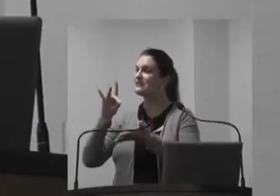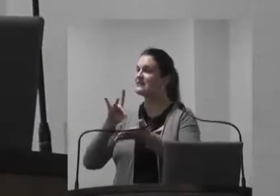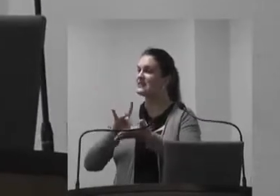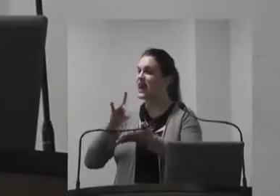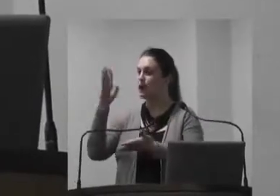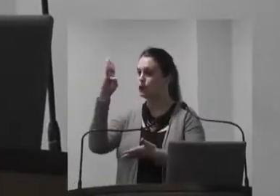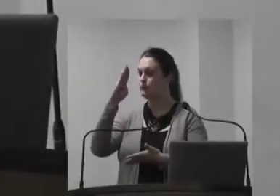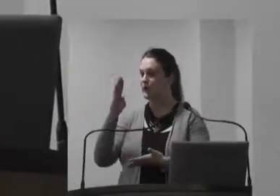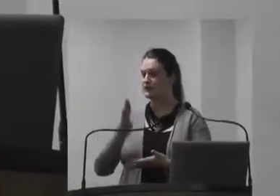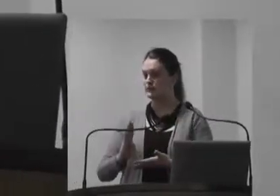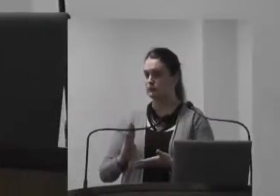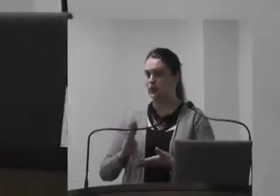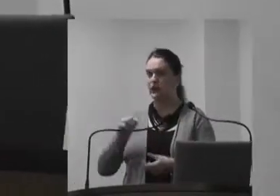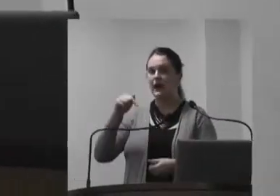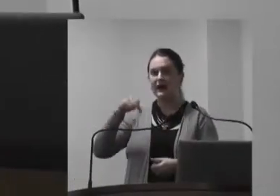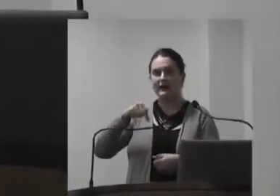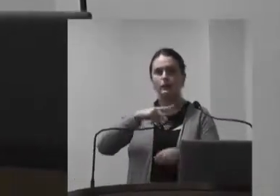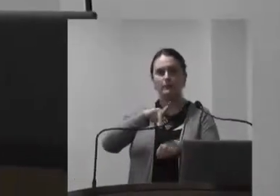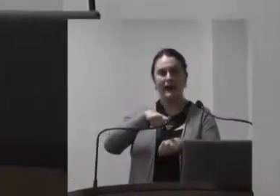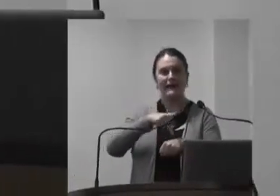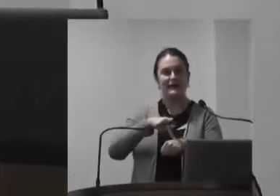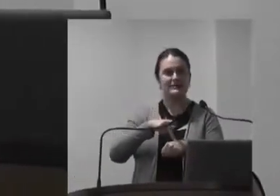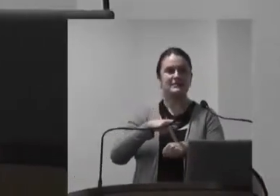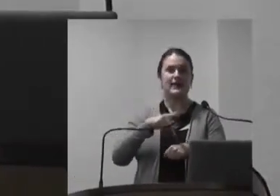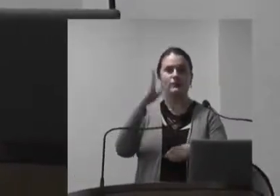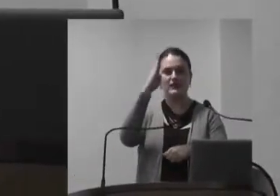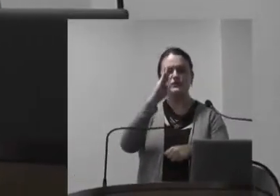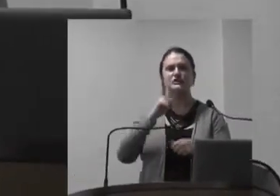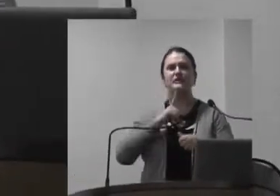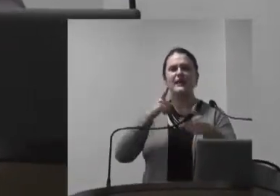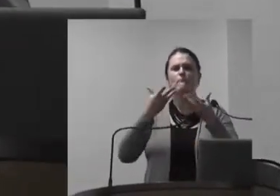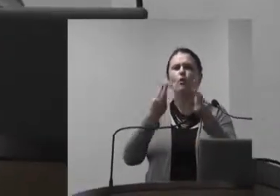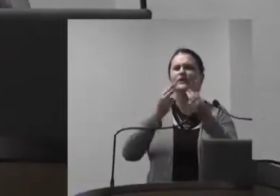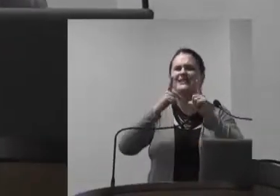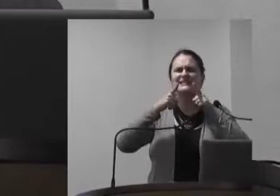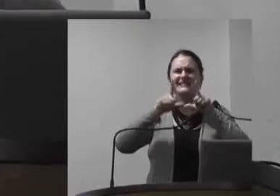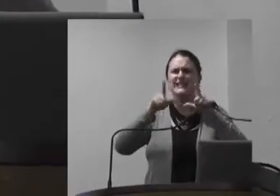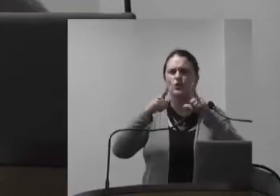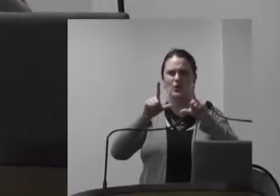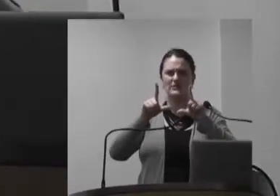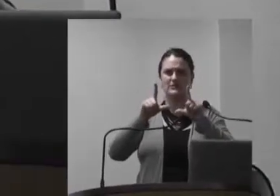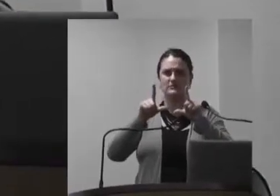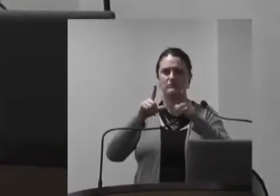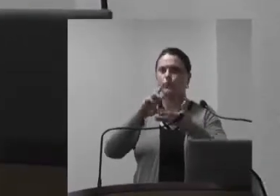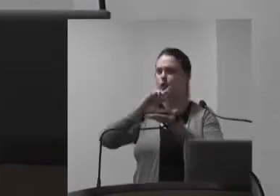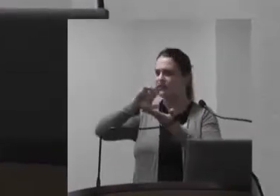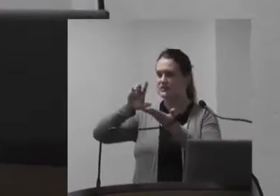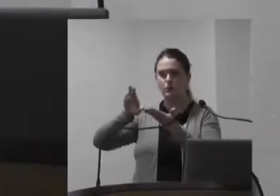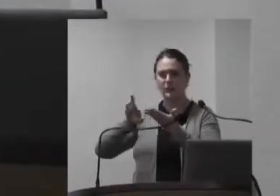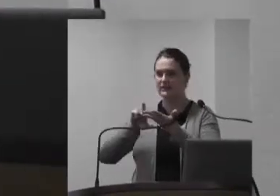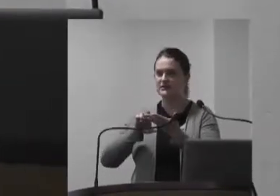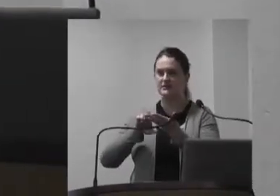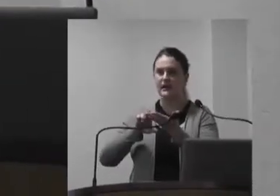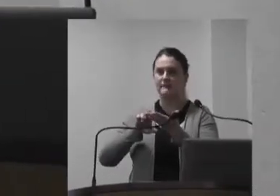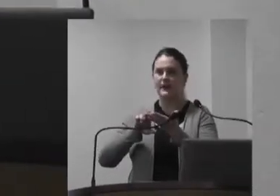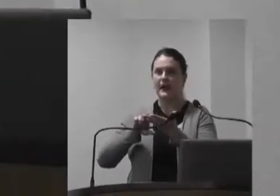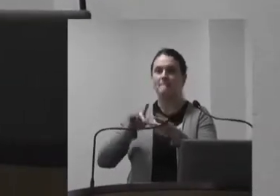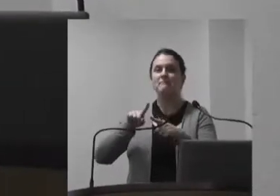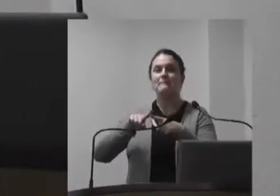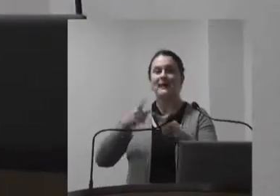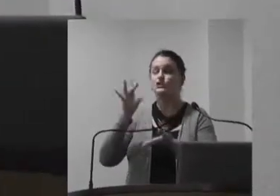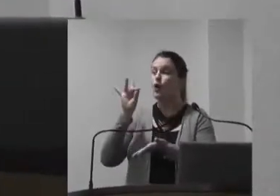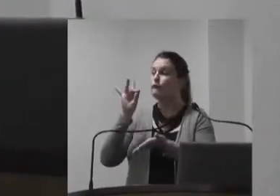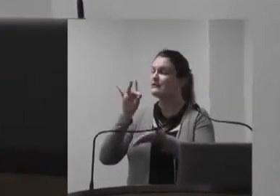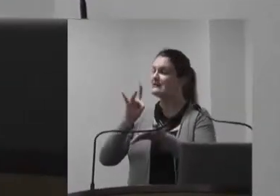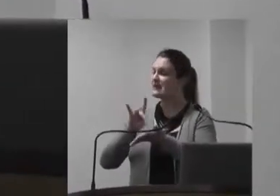língua oficial do Brasil. Aqui no país, né, no Brasil, a gente tem muitas línguas, muitas,